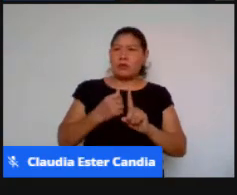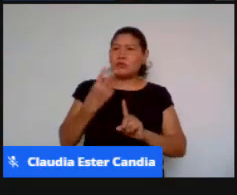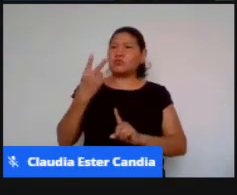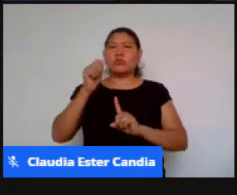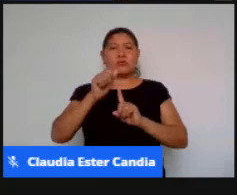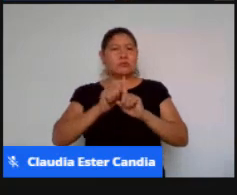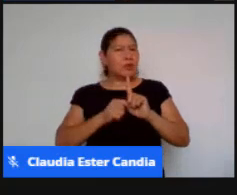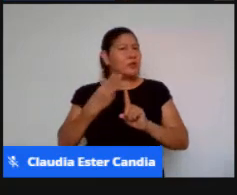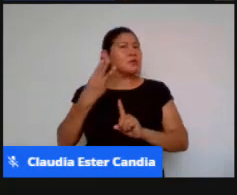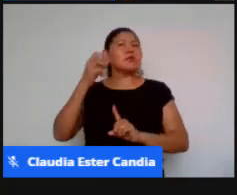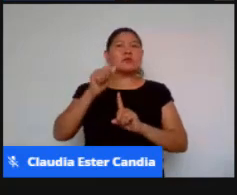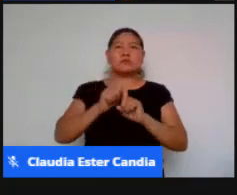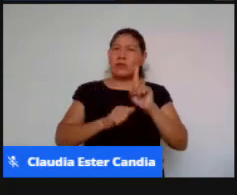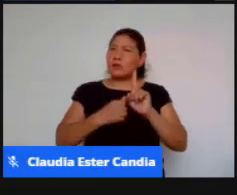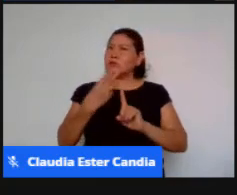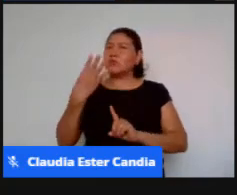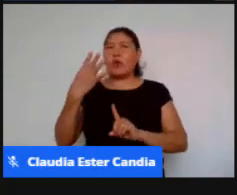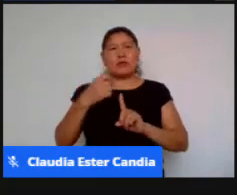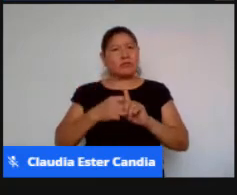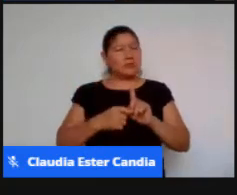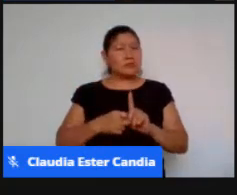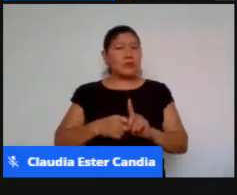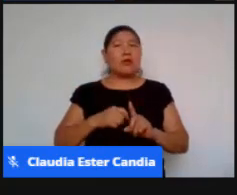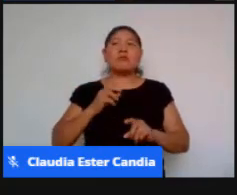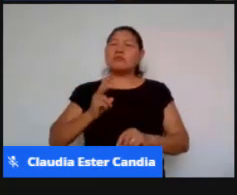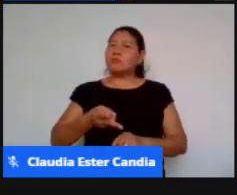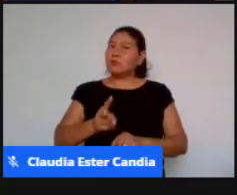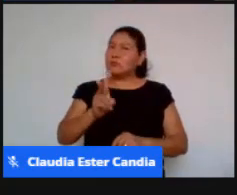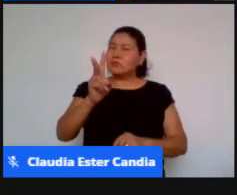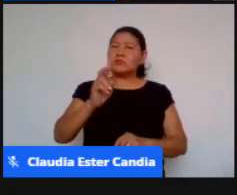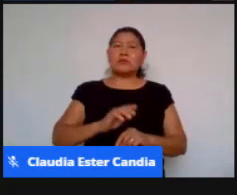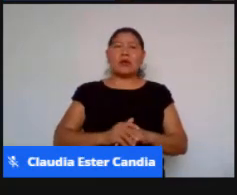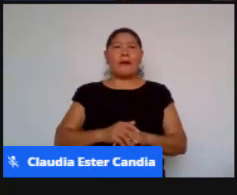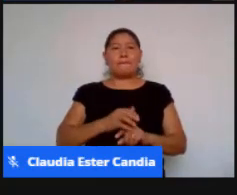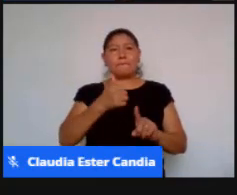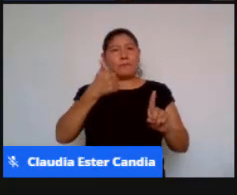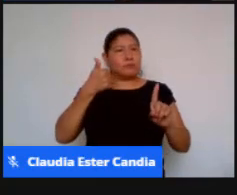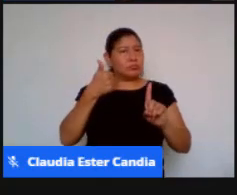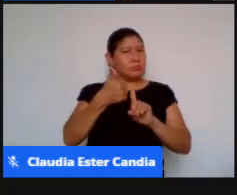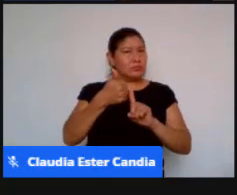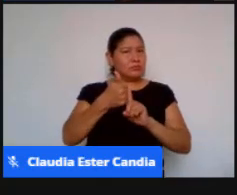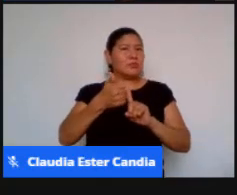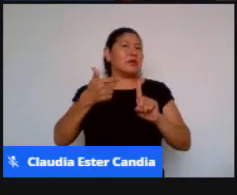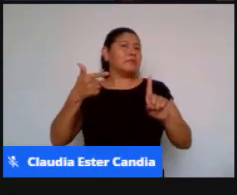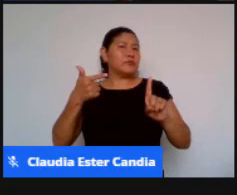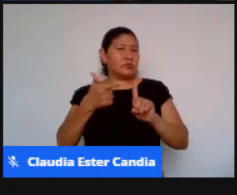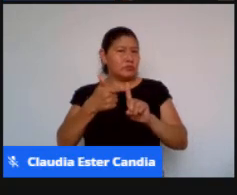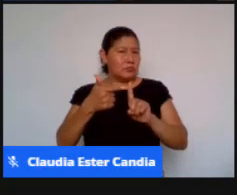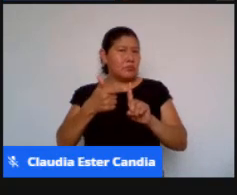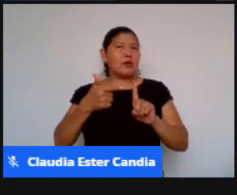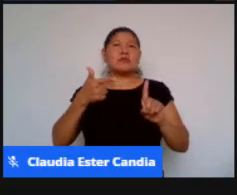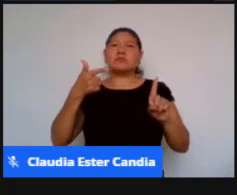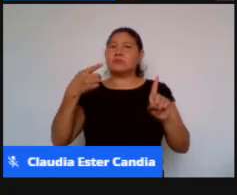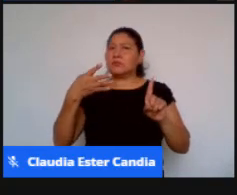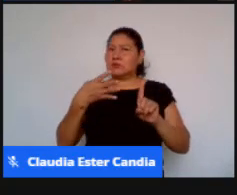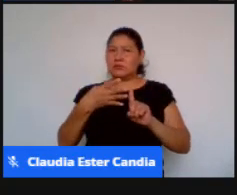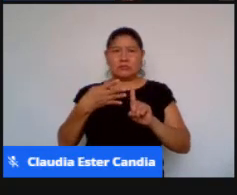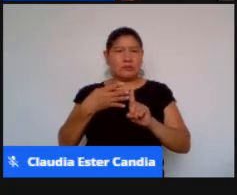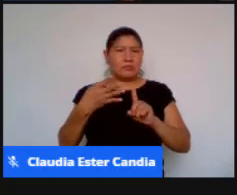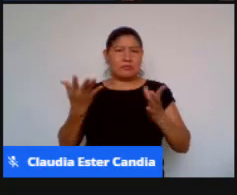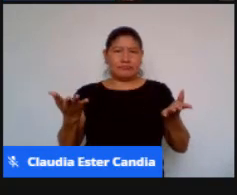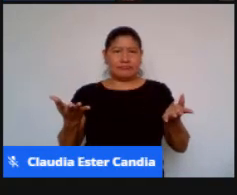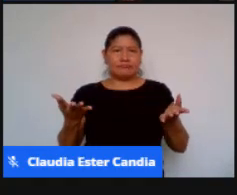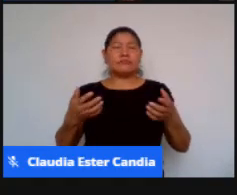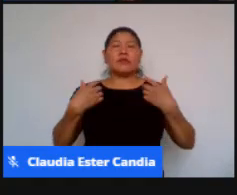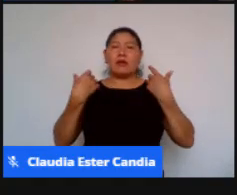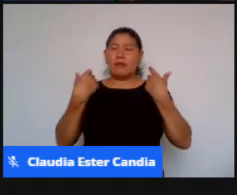elas se repetem exatamente para isso. Porque para eu conseguir desenvolver determinado conhecimento, eu preciso de um tempo